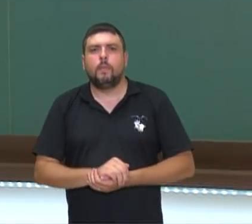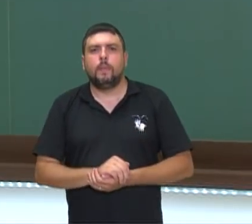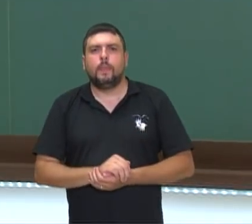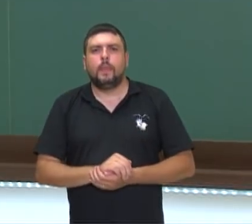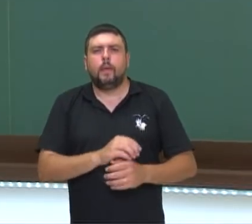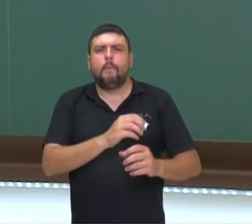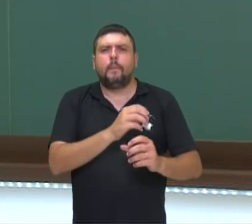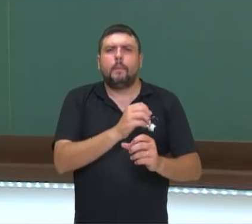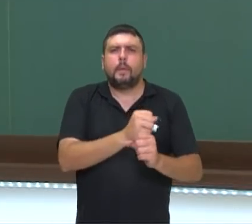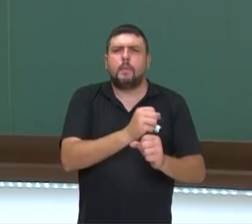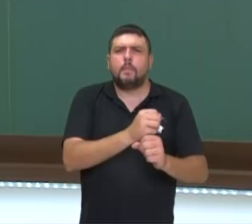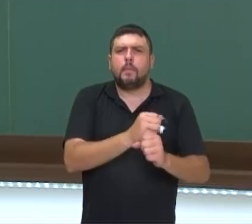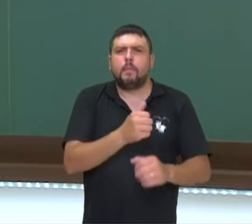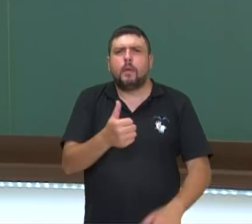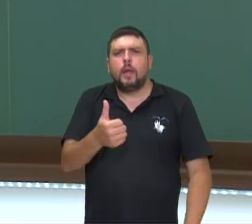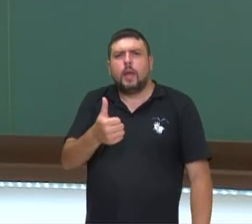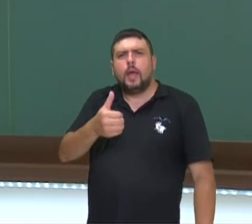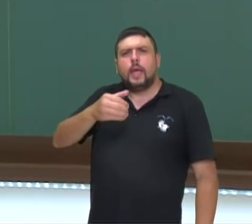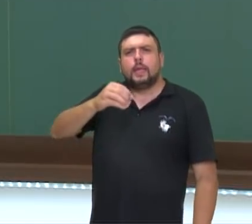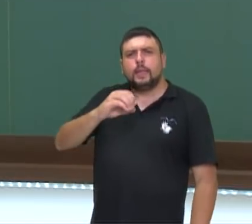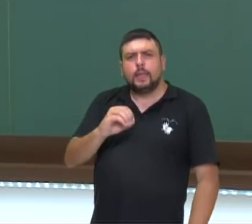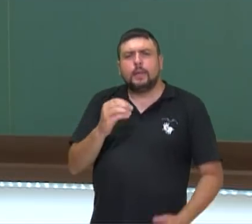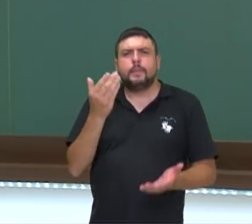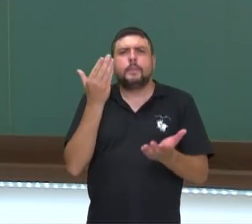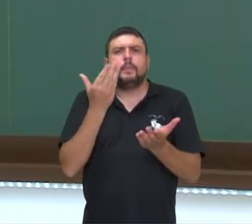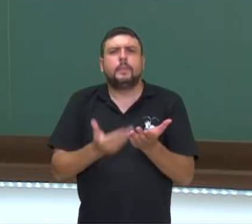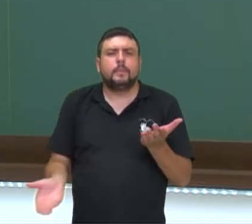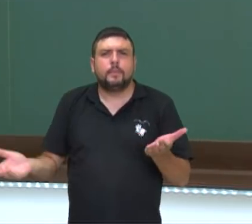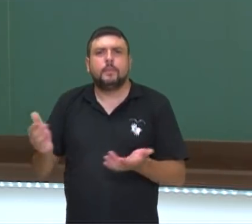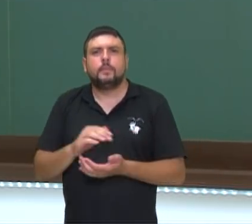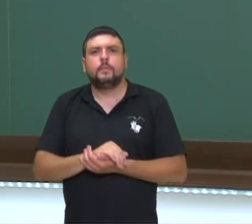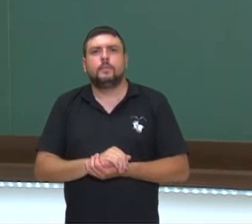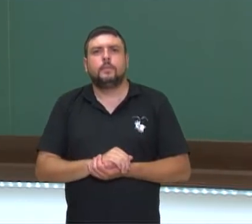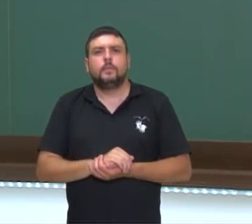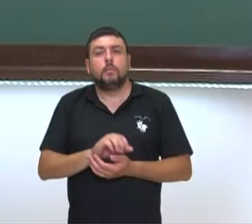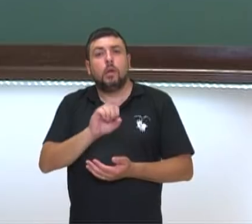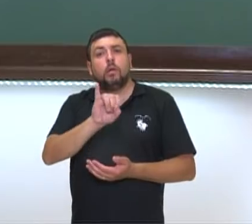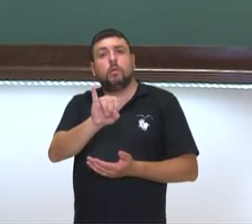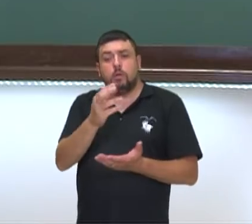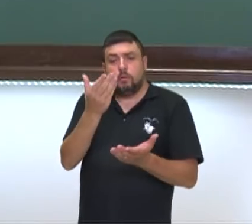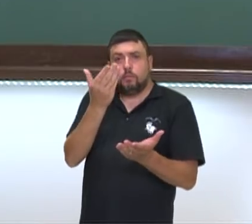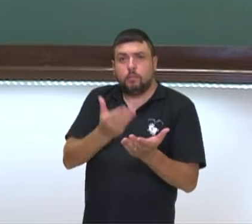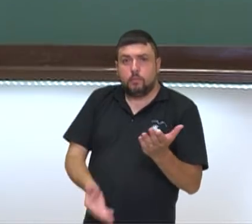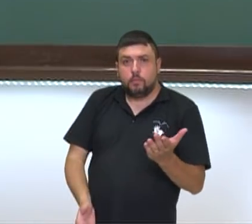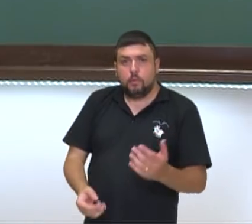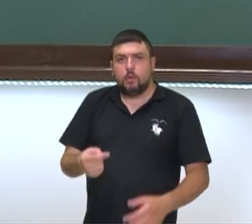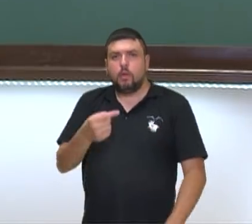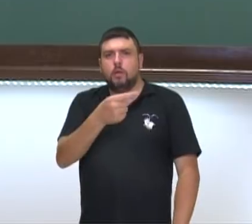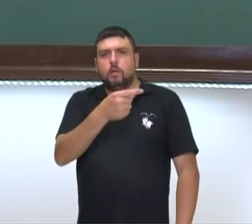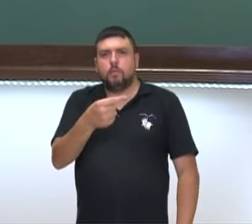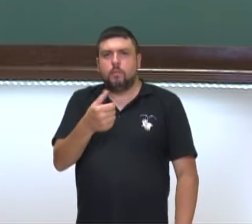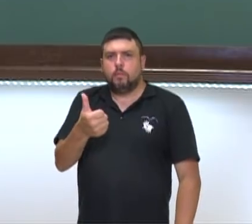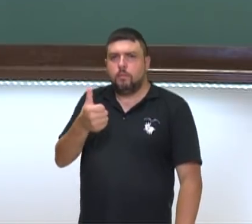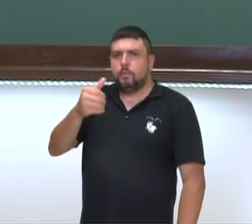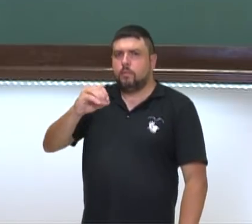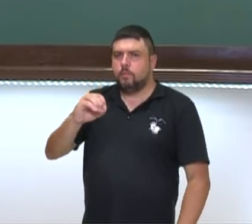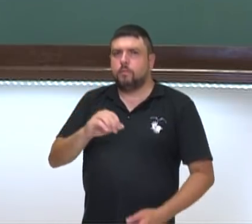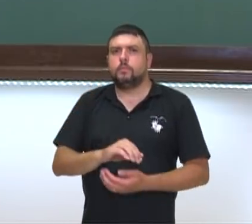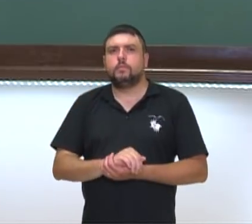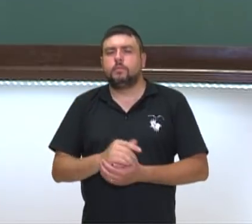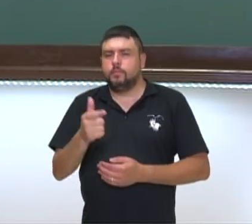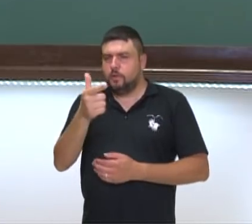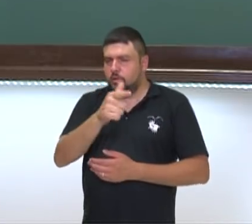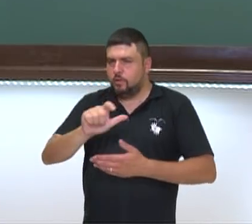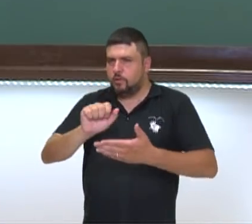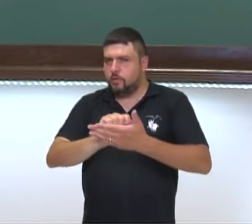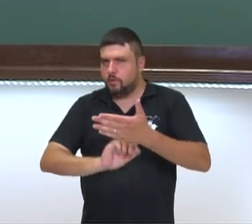ou seja, saiu esses pontos da equipe. Se saiu esses pontos da equipe, menos 10 pontos. Tudo bem? Vamos exercitar um pouquinho